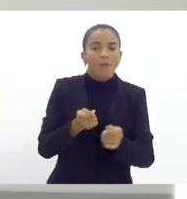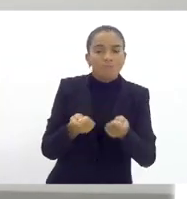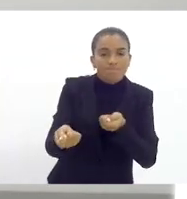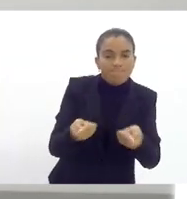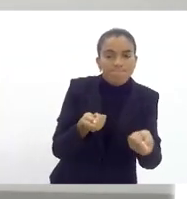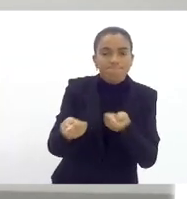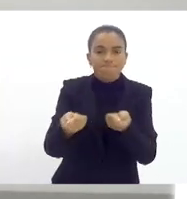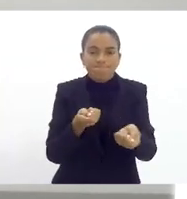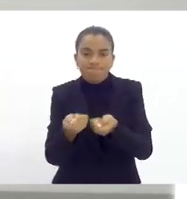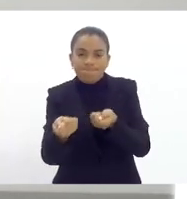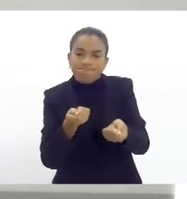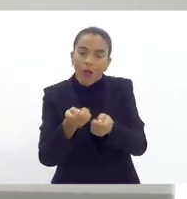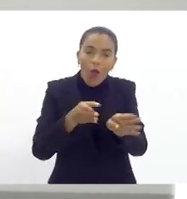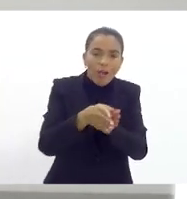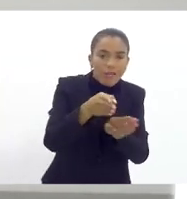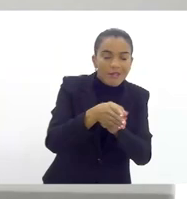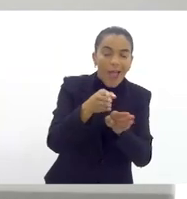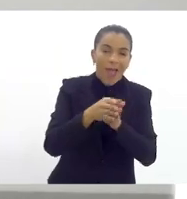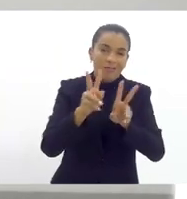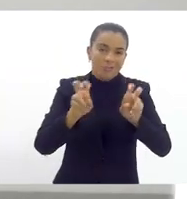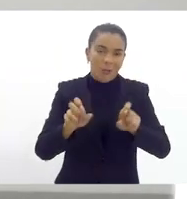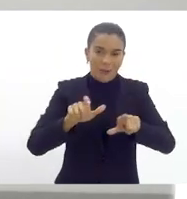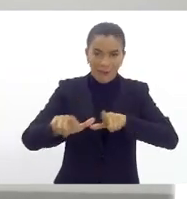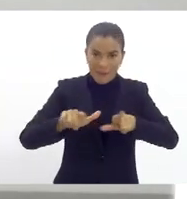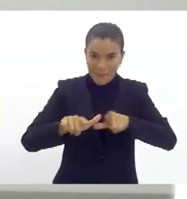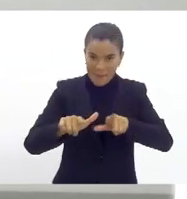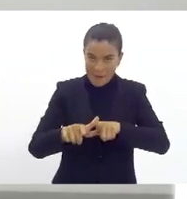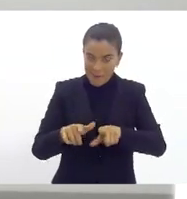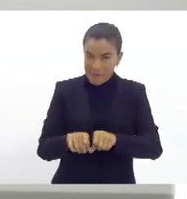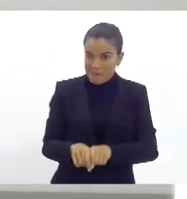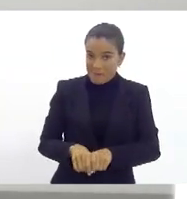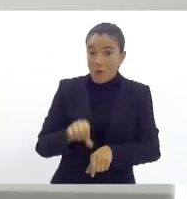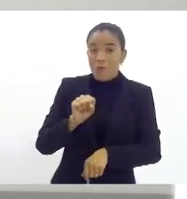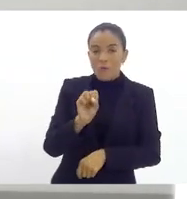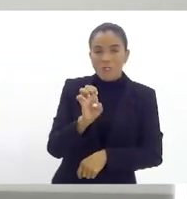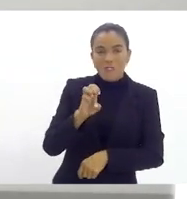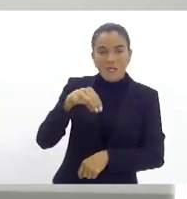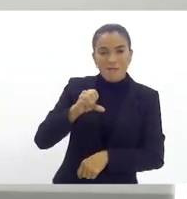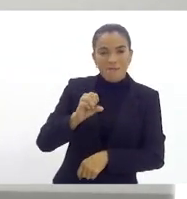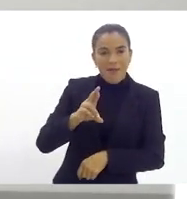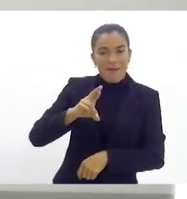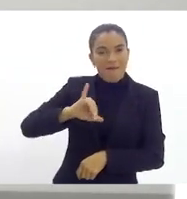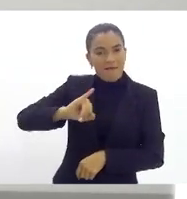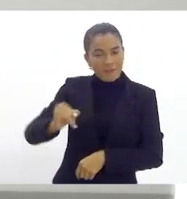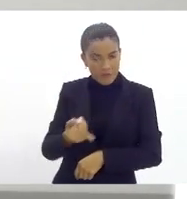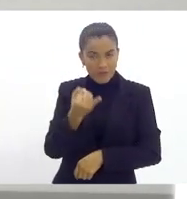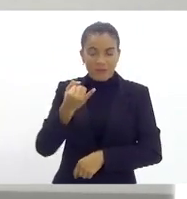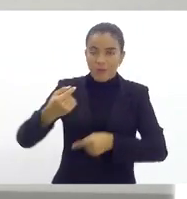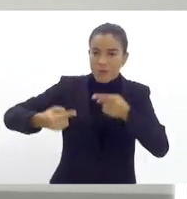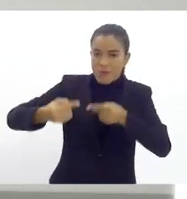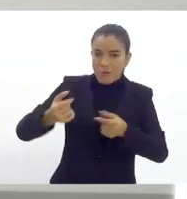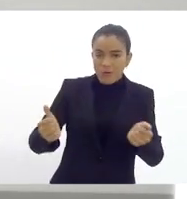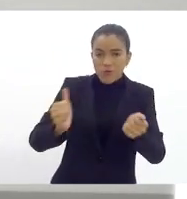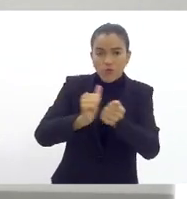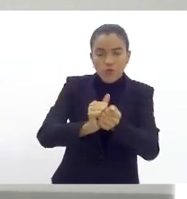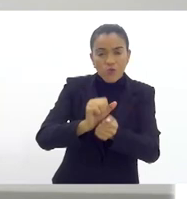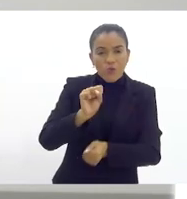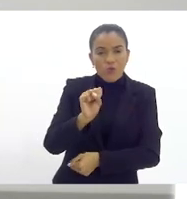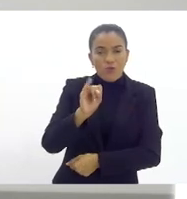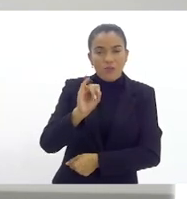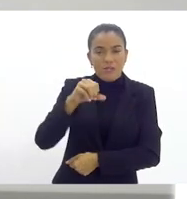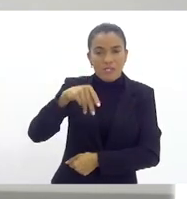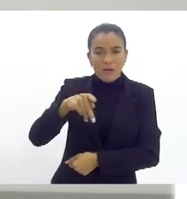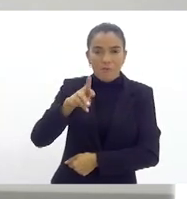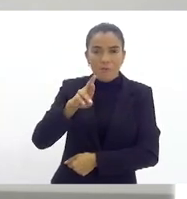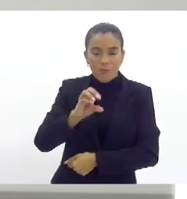exatamente todo esse trabalho que também o Semed sempre foi no debate junto com o símbolo para a gente tratar